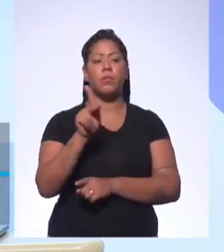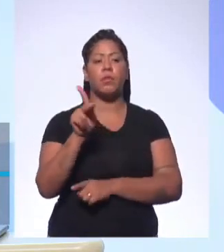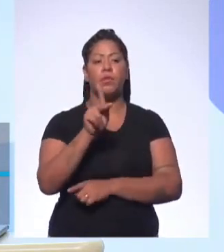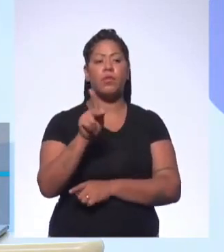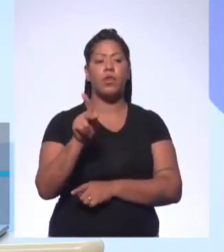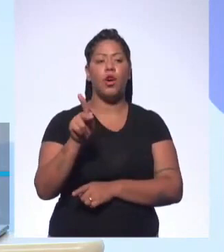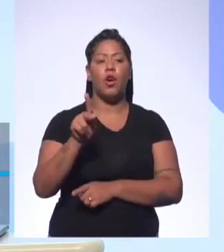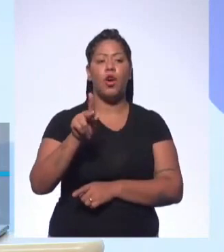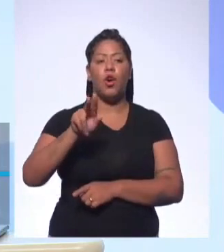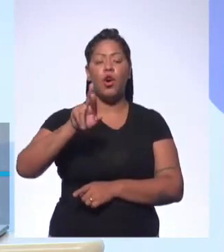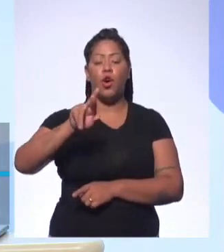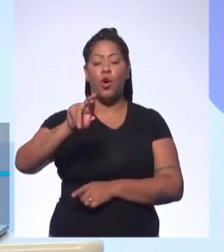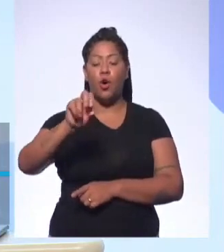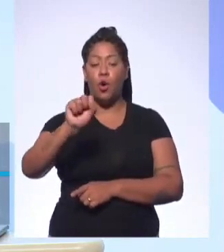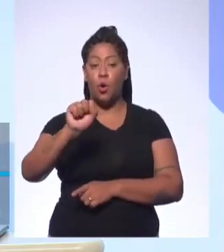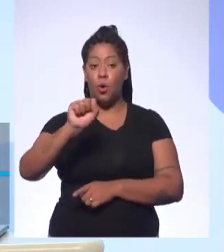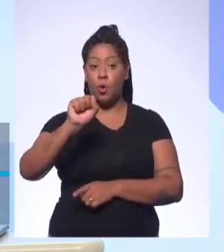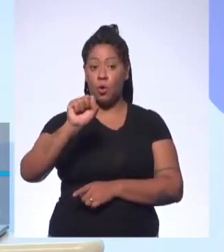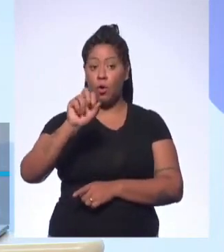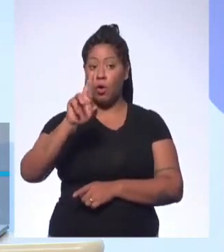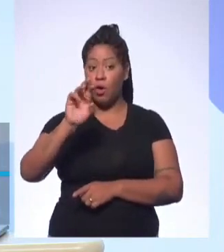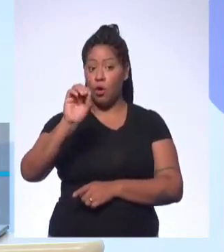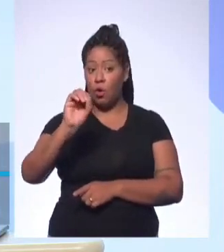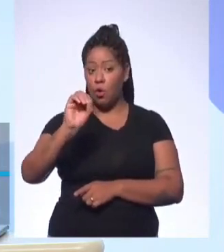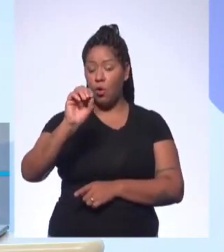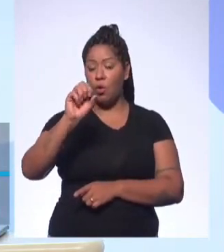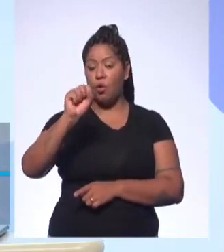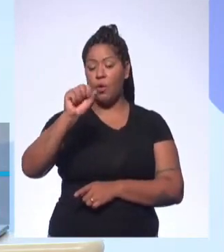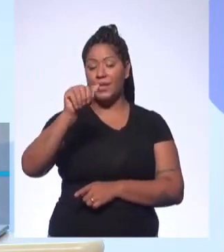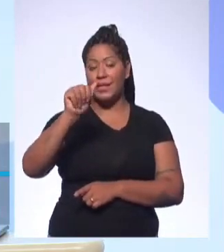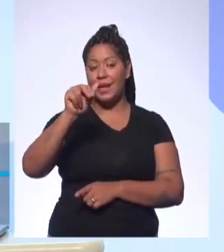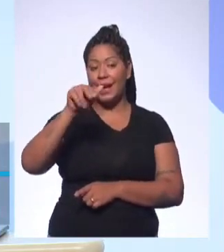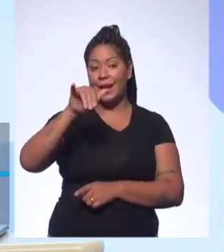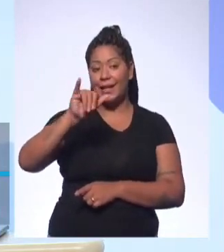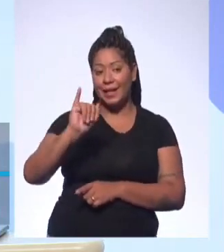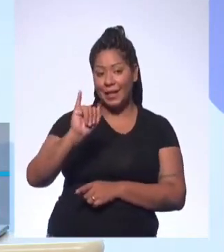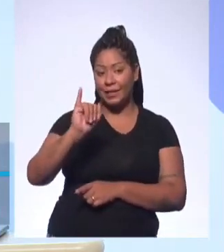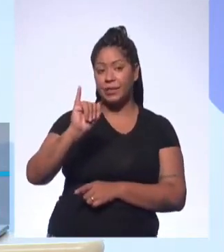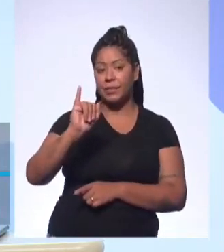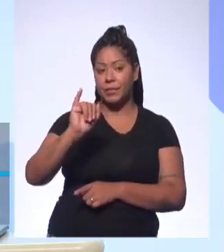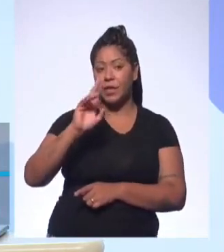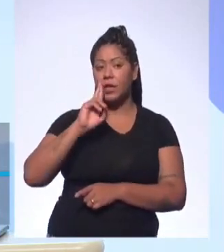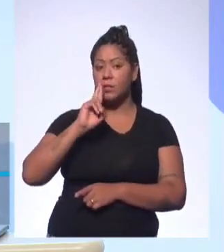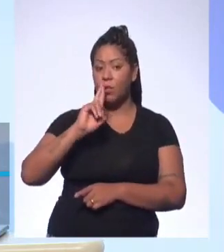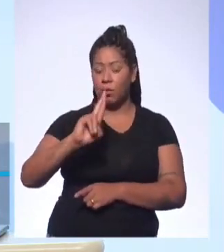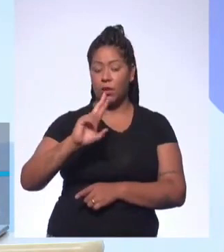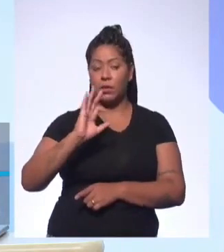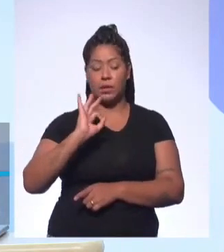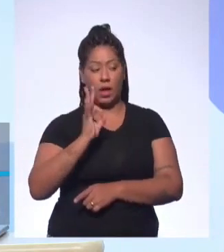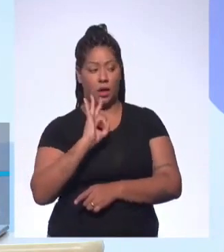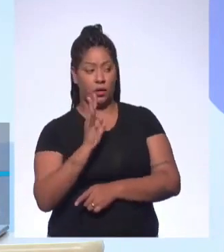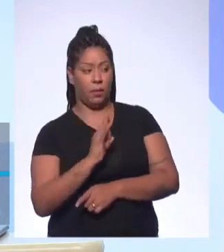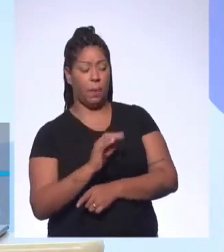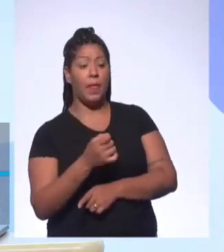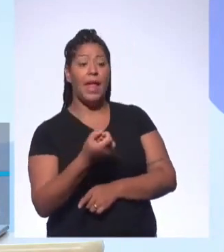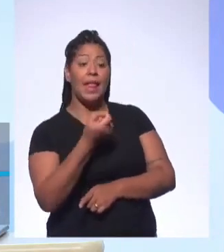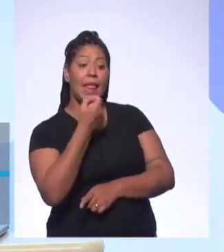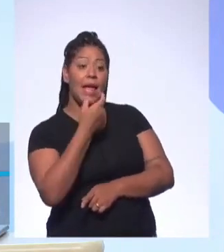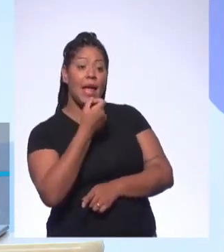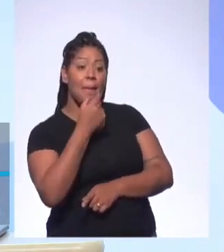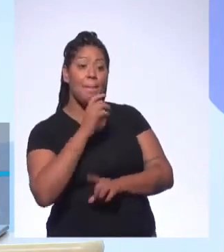professora Rosane. Desculpa, viu, professora? Oba. Agora acho que eu li corretamente. Cada remédio para um tipo